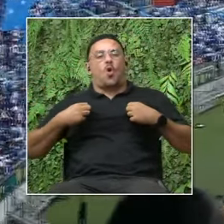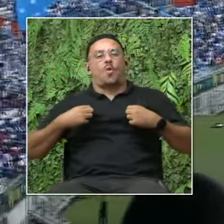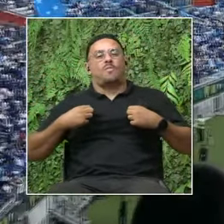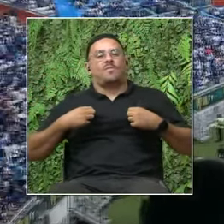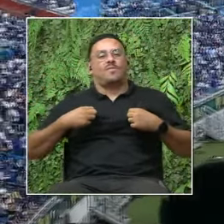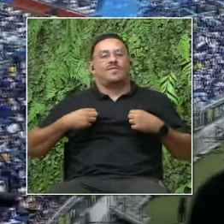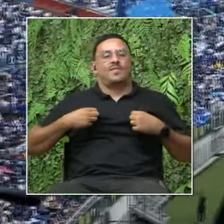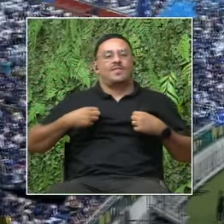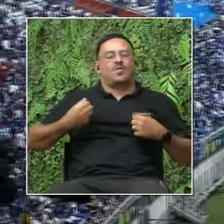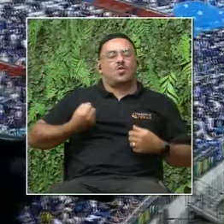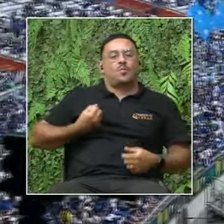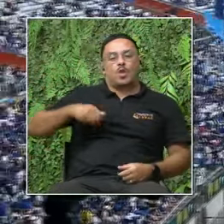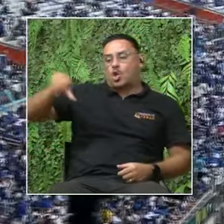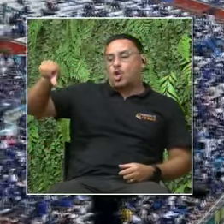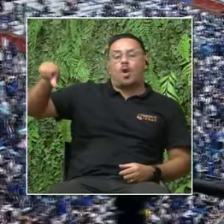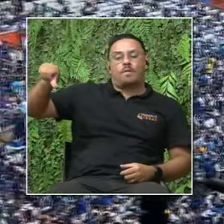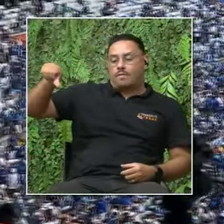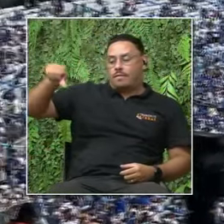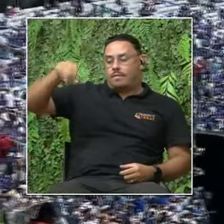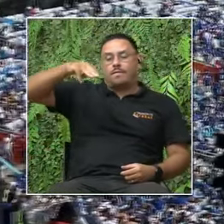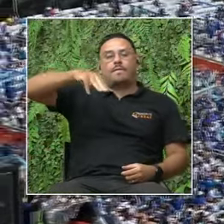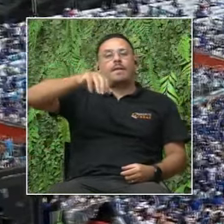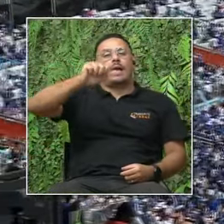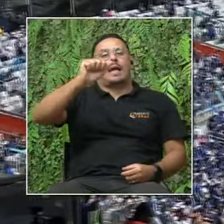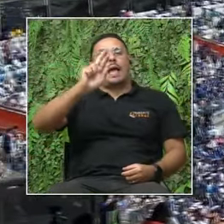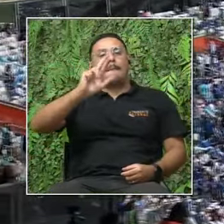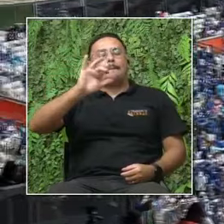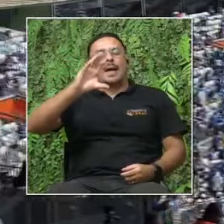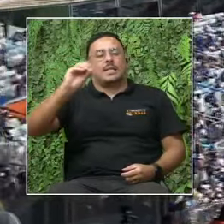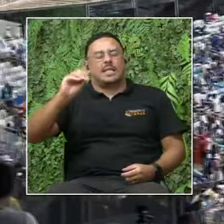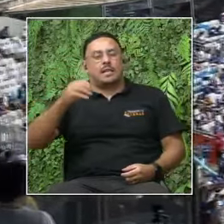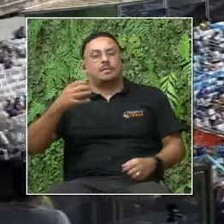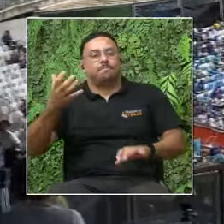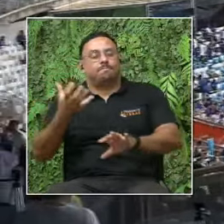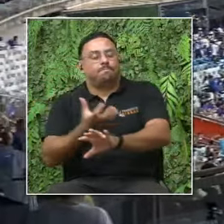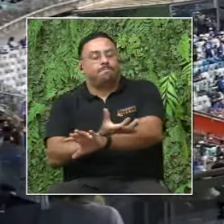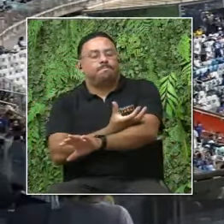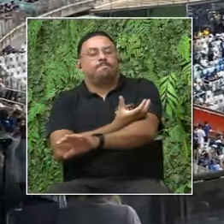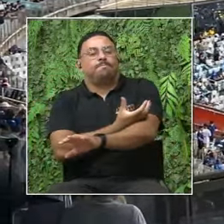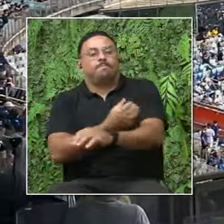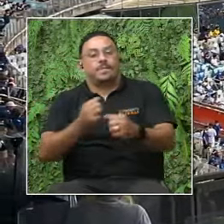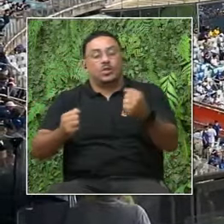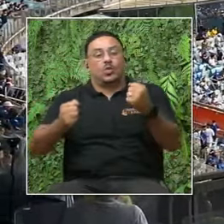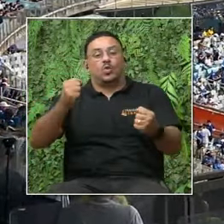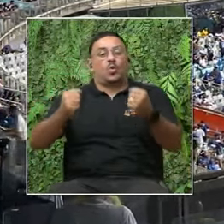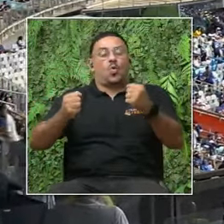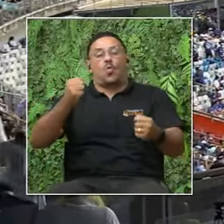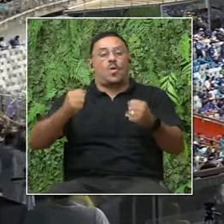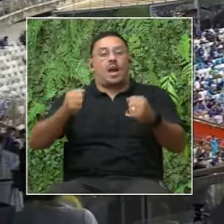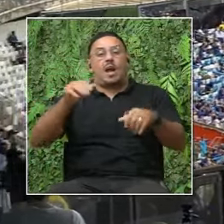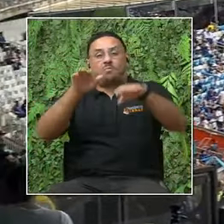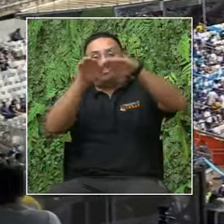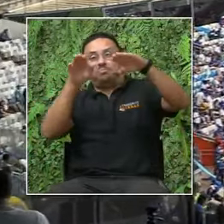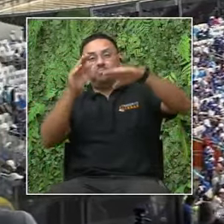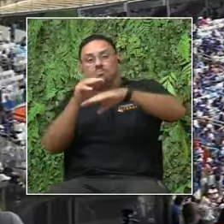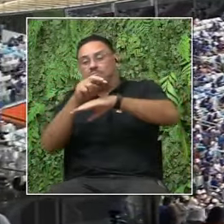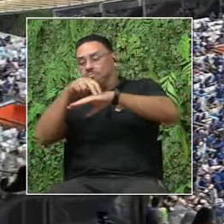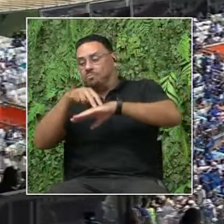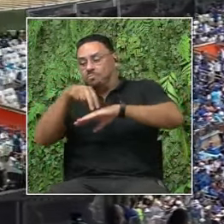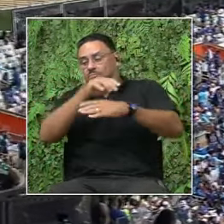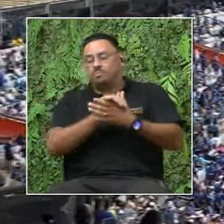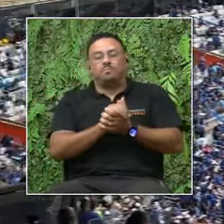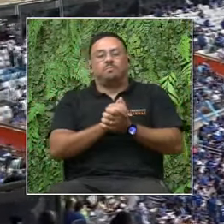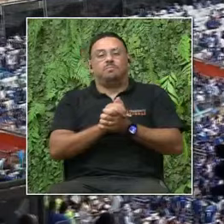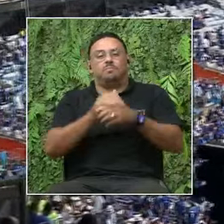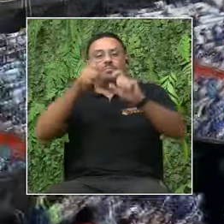nove escrito Marcelo Moreno muito emocionado ele tá num carro conversível e com um